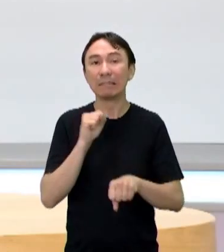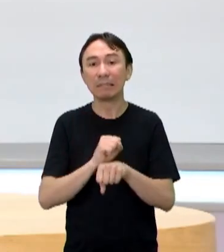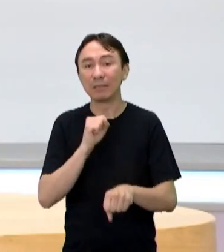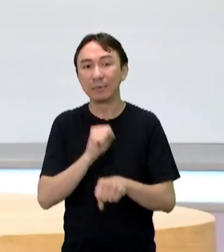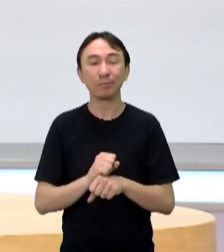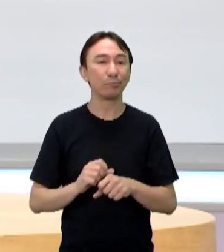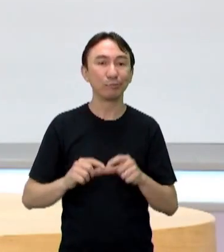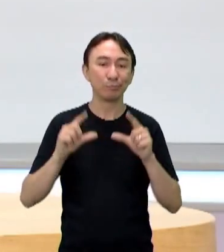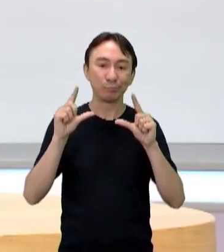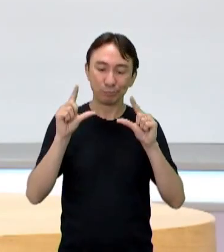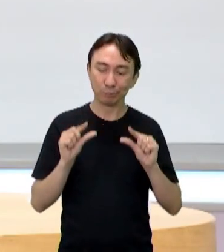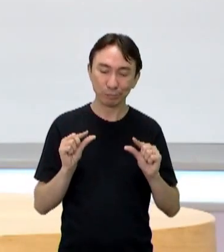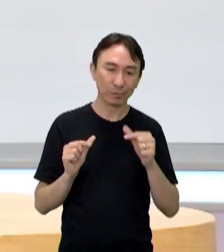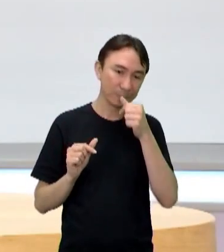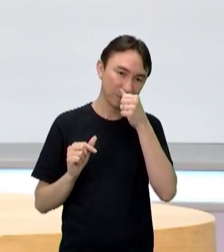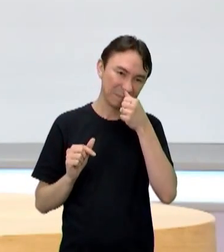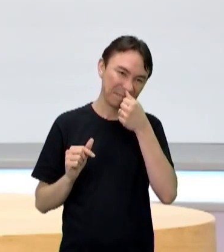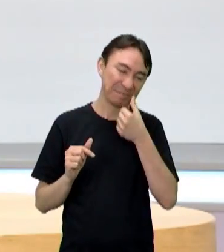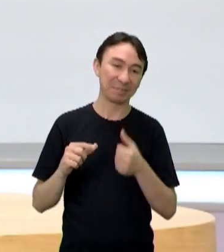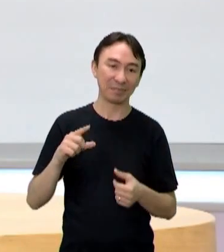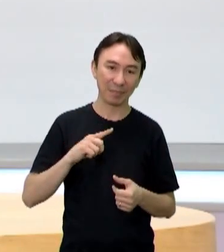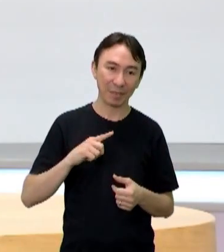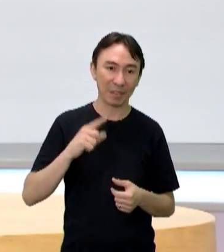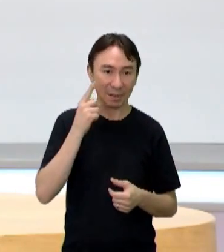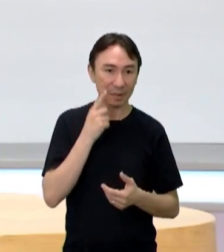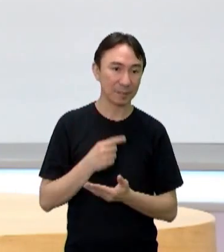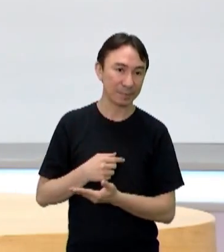nós temos o pois,